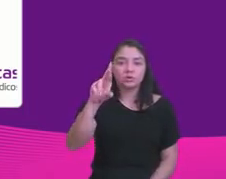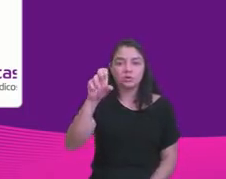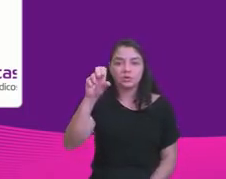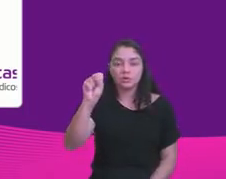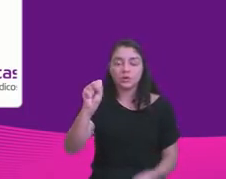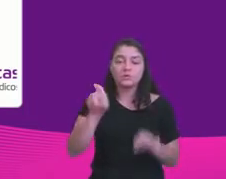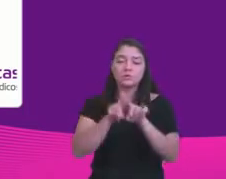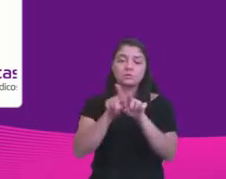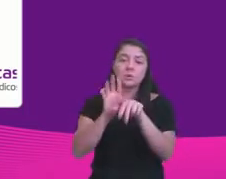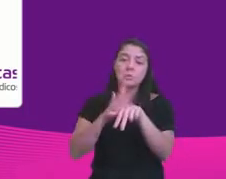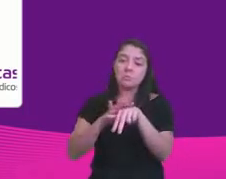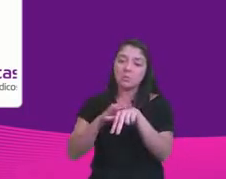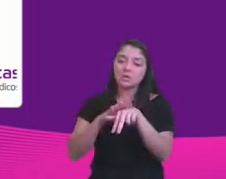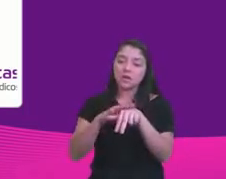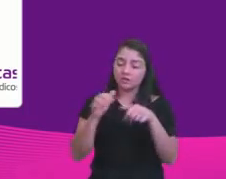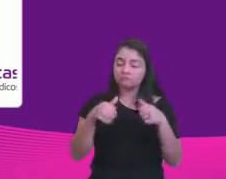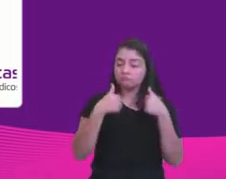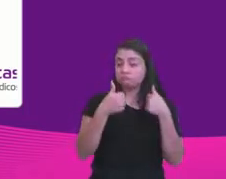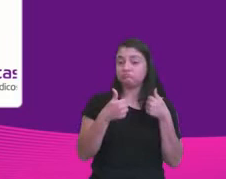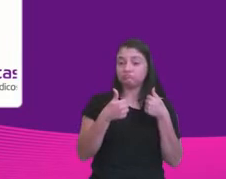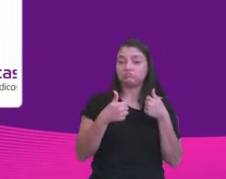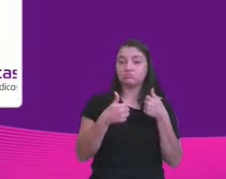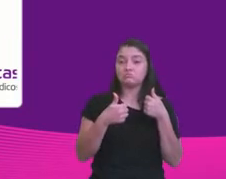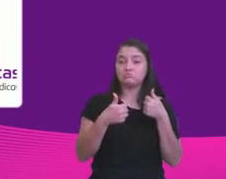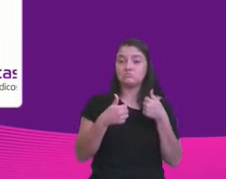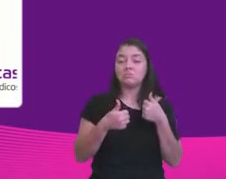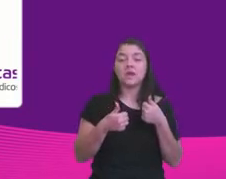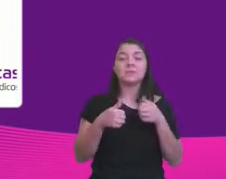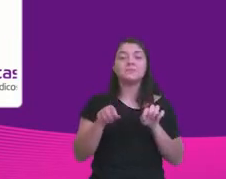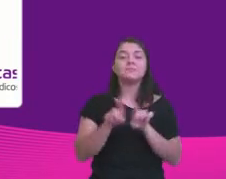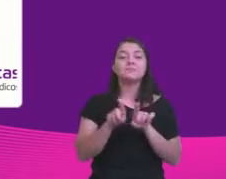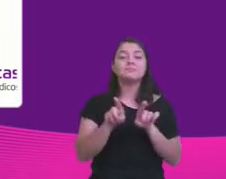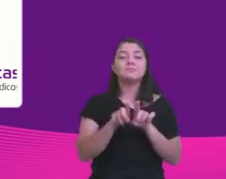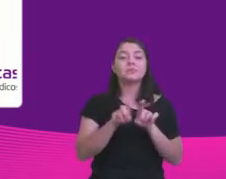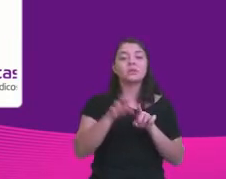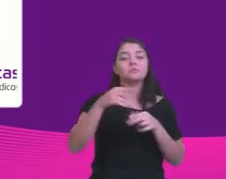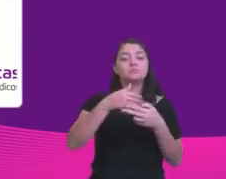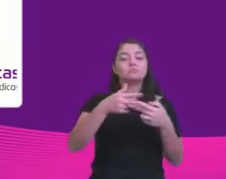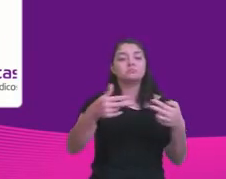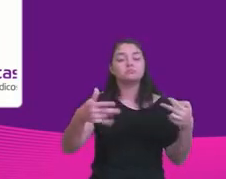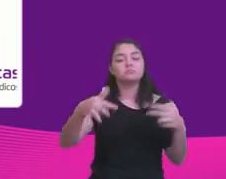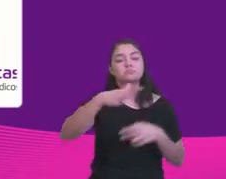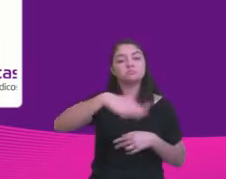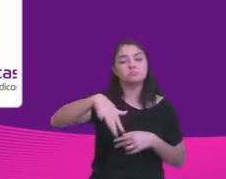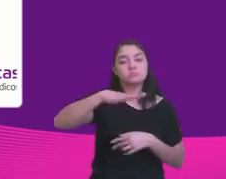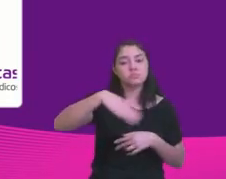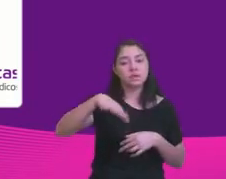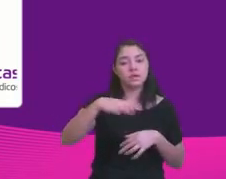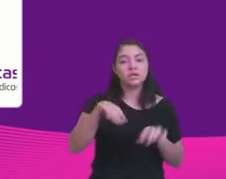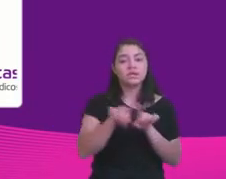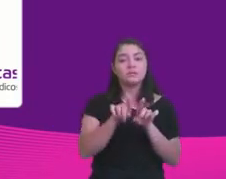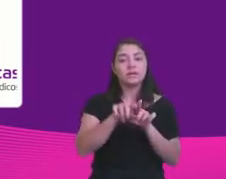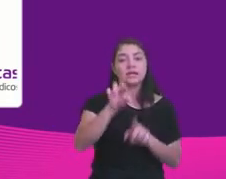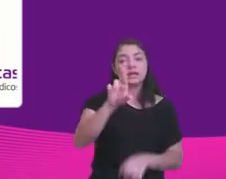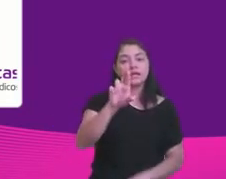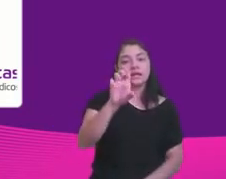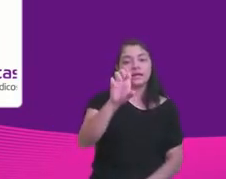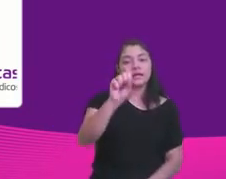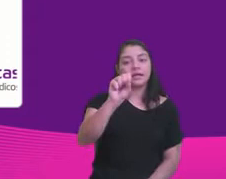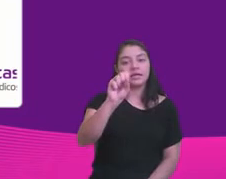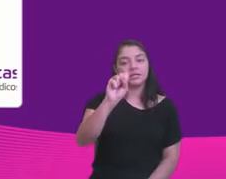tolerância e benefício clínico. A ressonância de meio de ciclo mostra